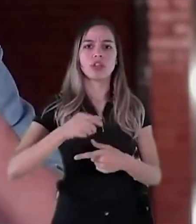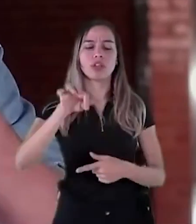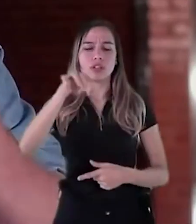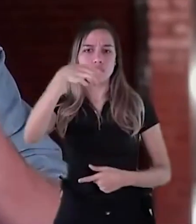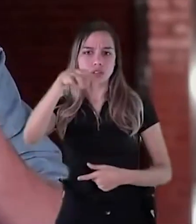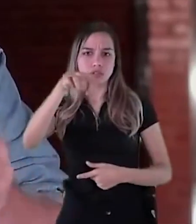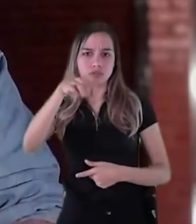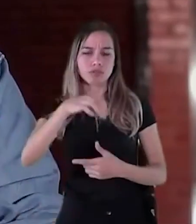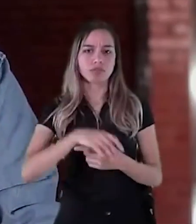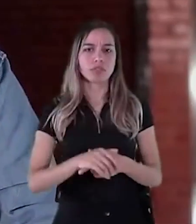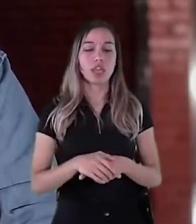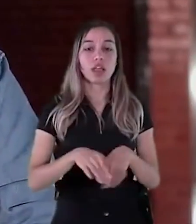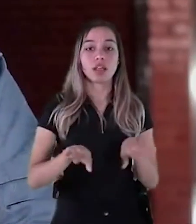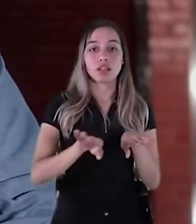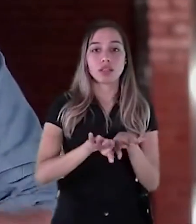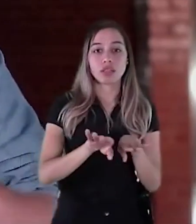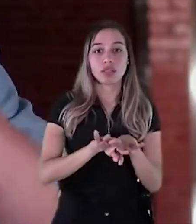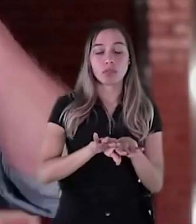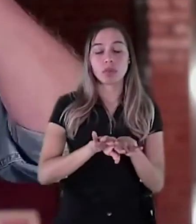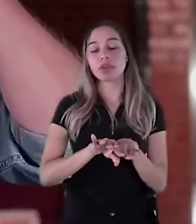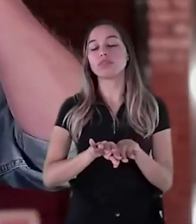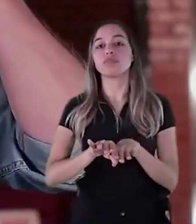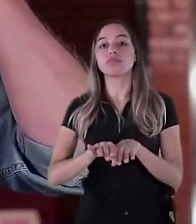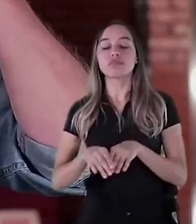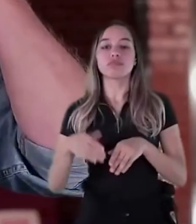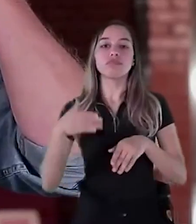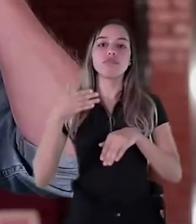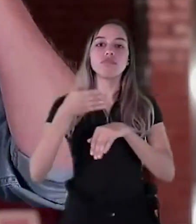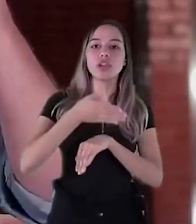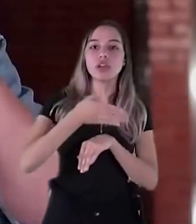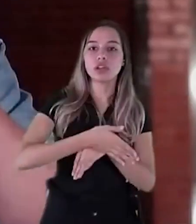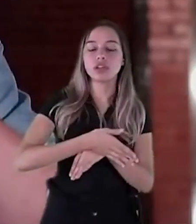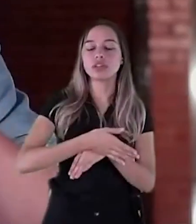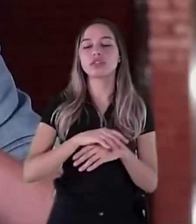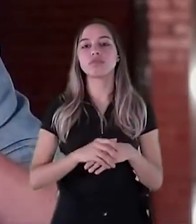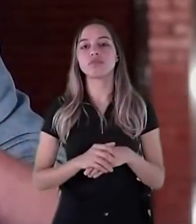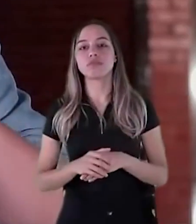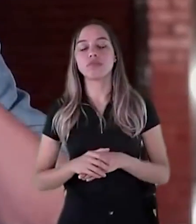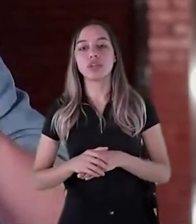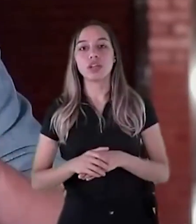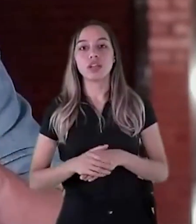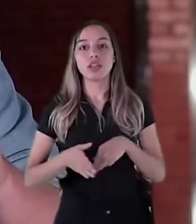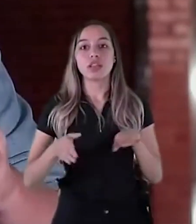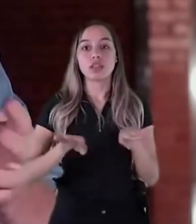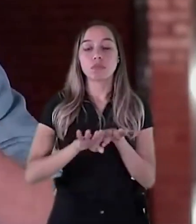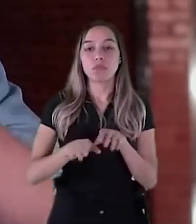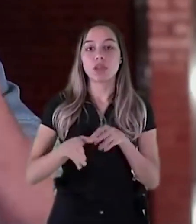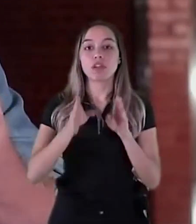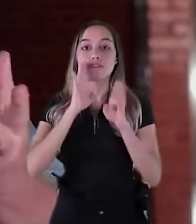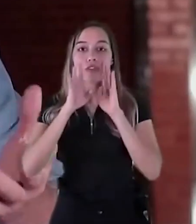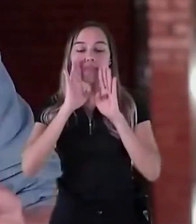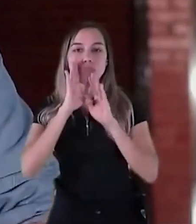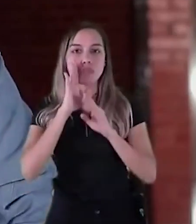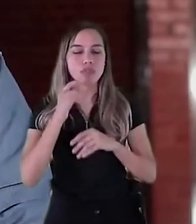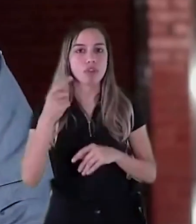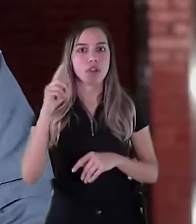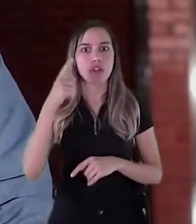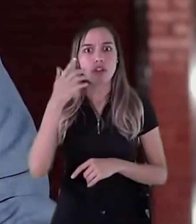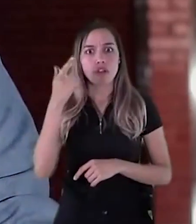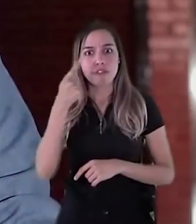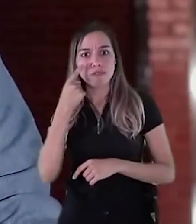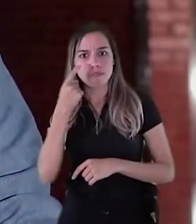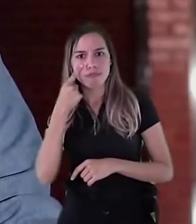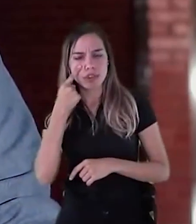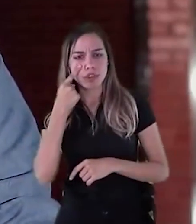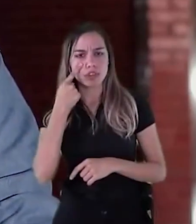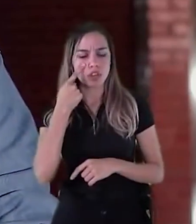E também curtir essa página do YouTube que tem mais de 400 programas de TV, que viraram programas de TV,